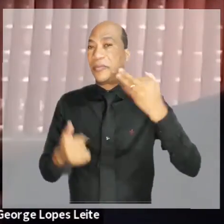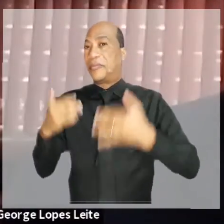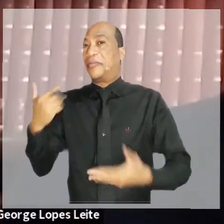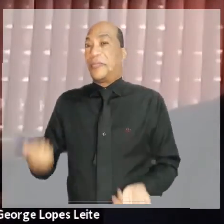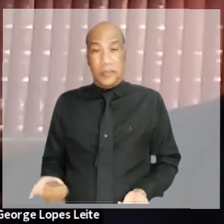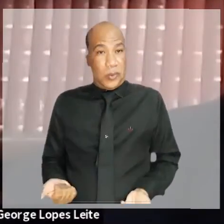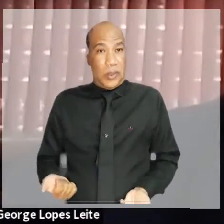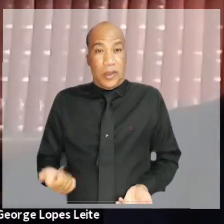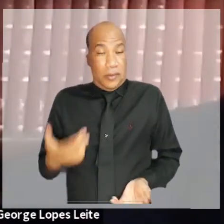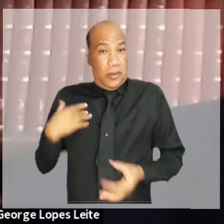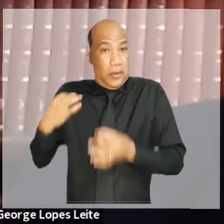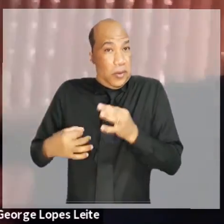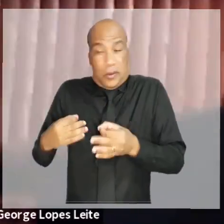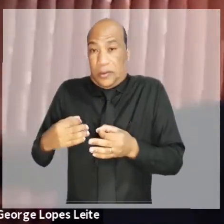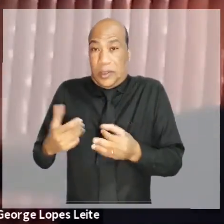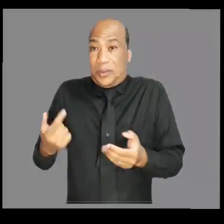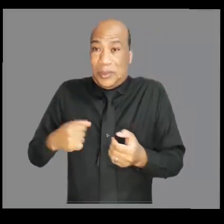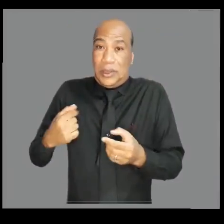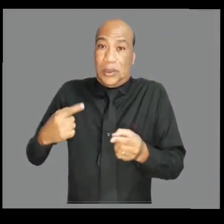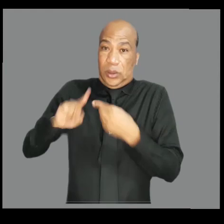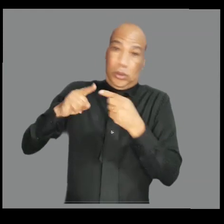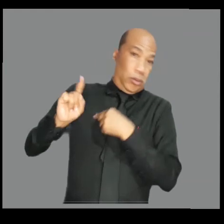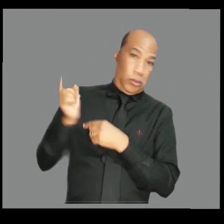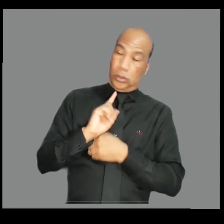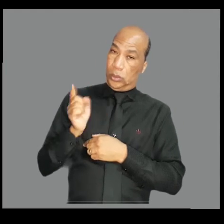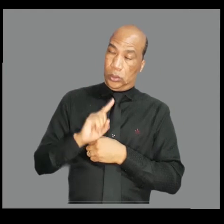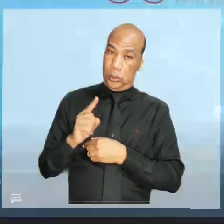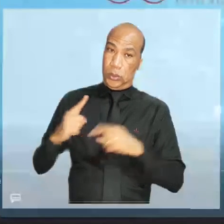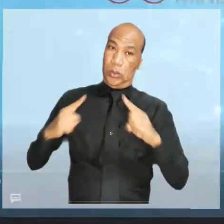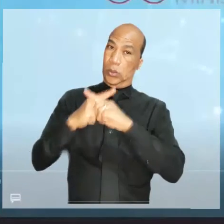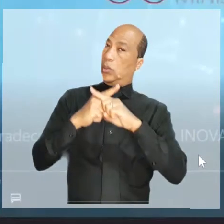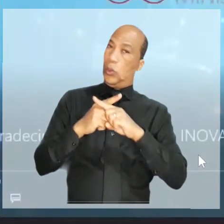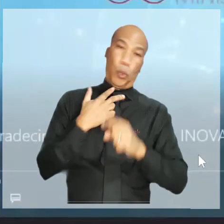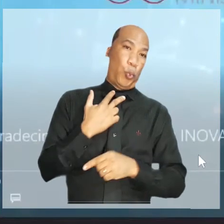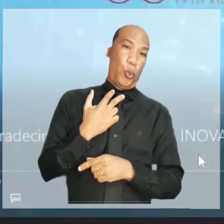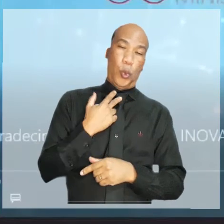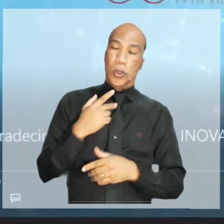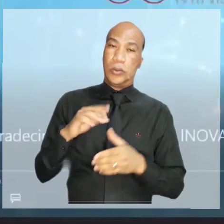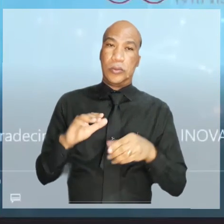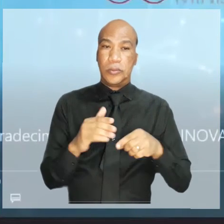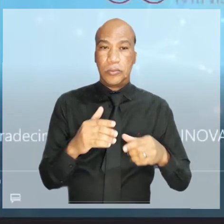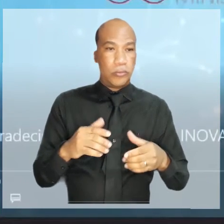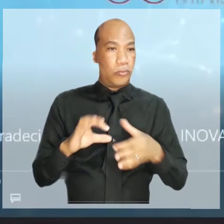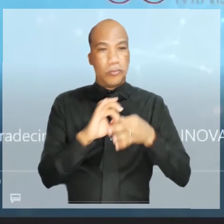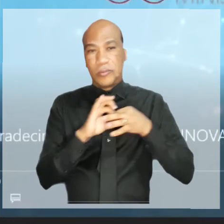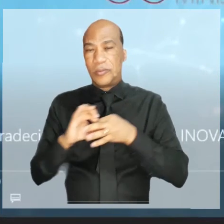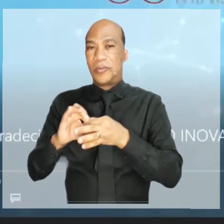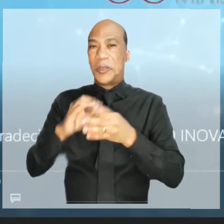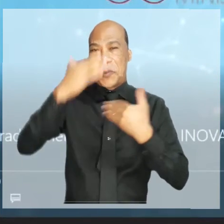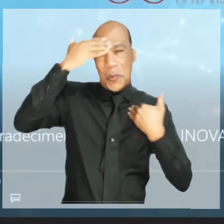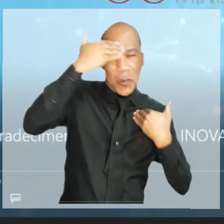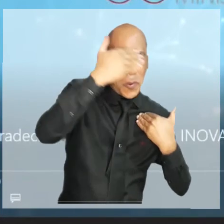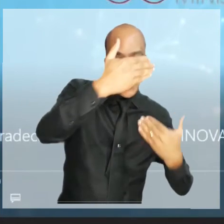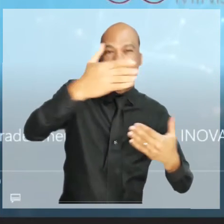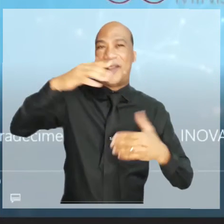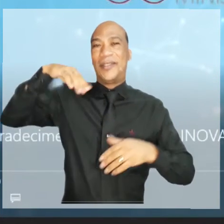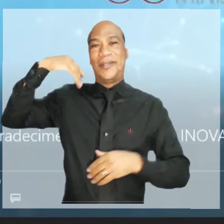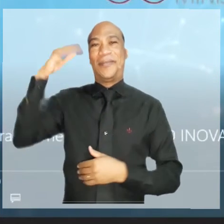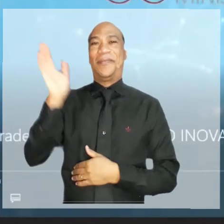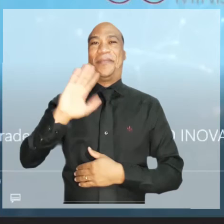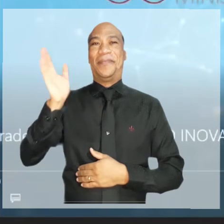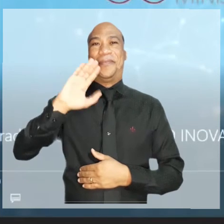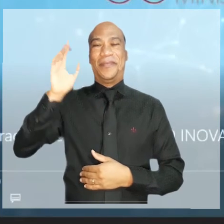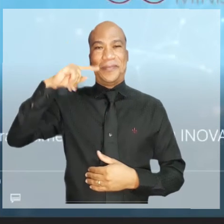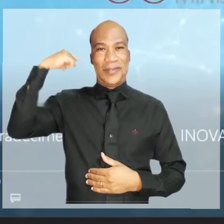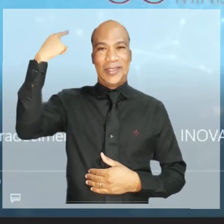e até o próximo evento. Muito obrigado, senhor, excelência, e a todos que estiveram conosco. Em nome da Escola de